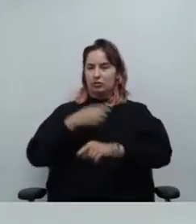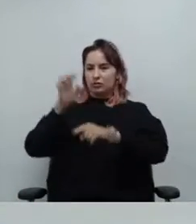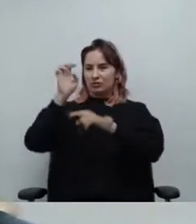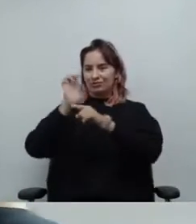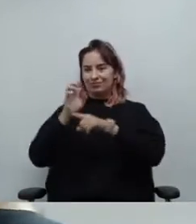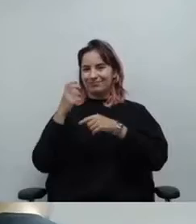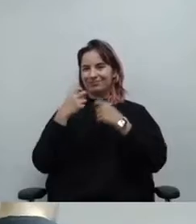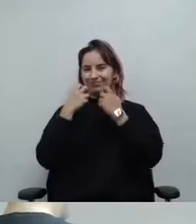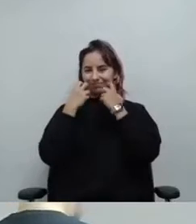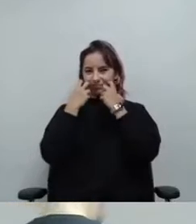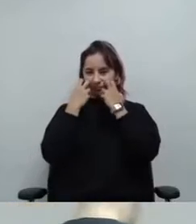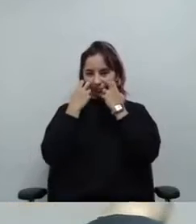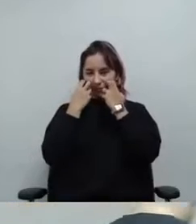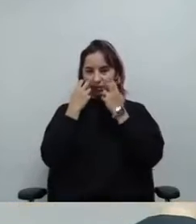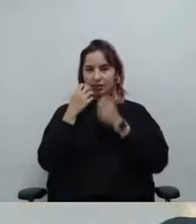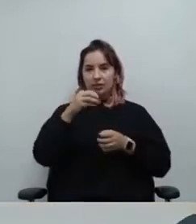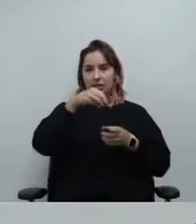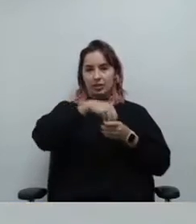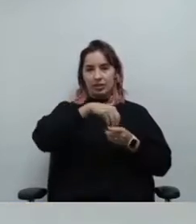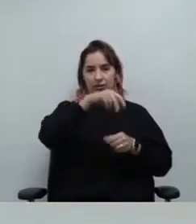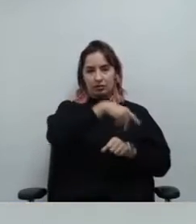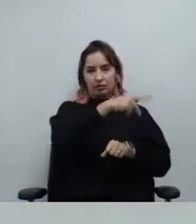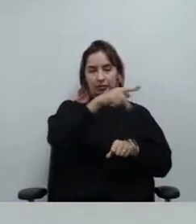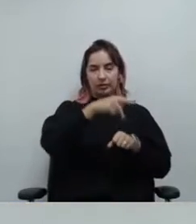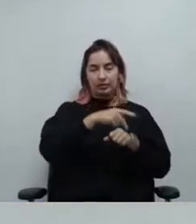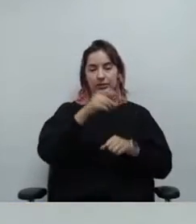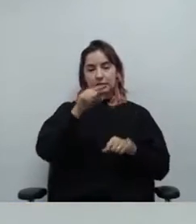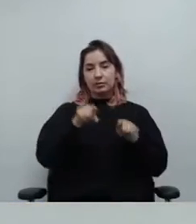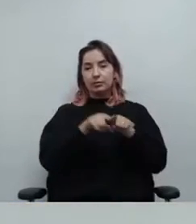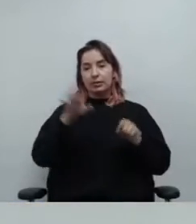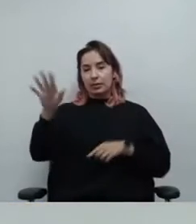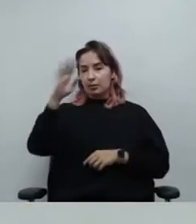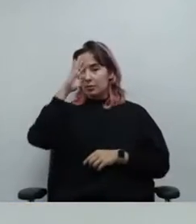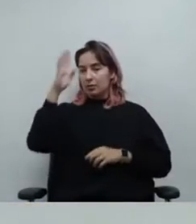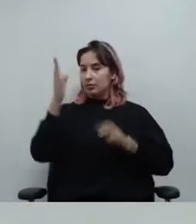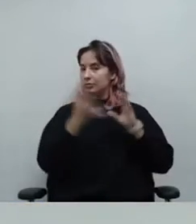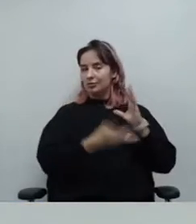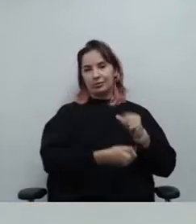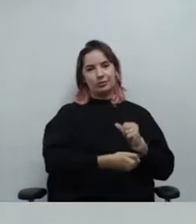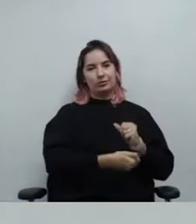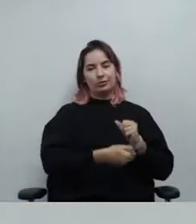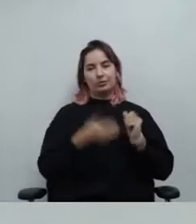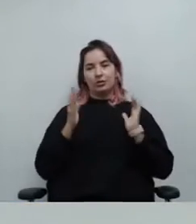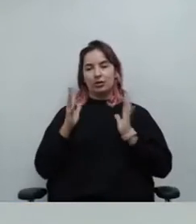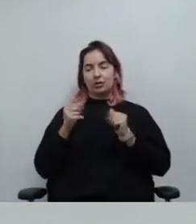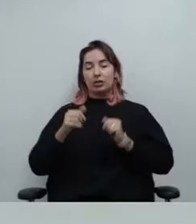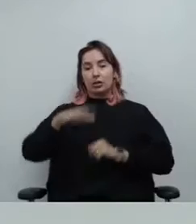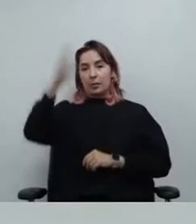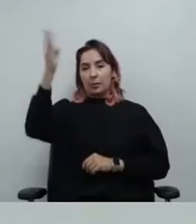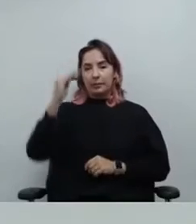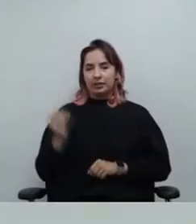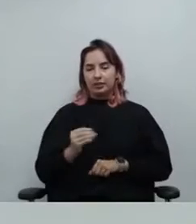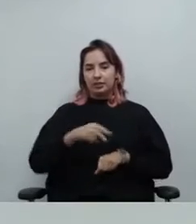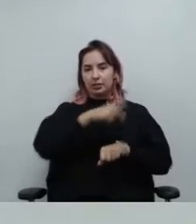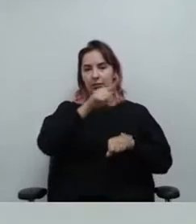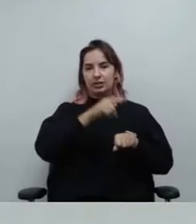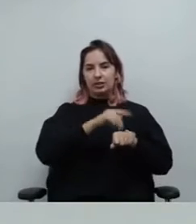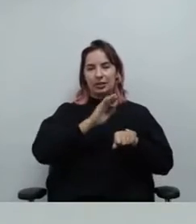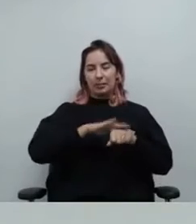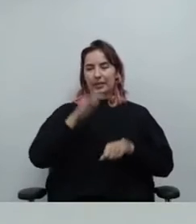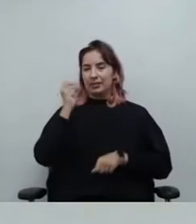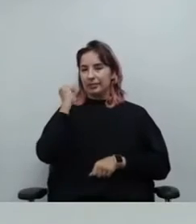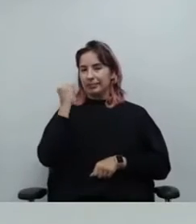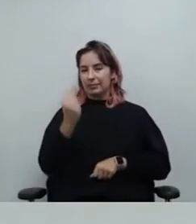envergonha, dentro do país e principalmente ao mundo todo. O Brasil é o país que mais